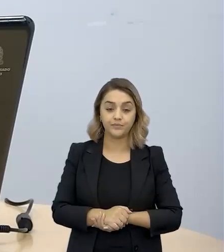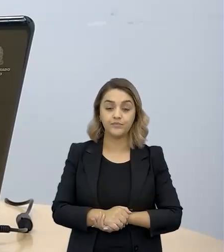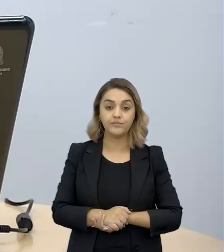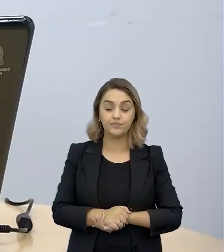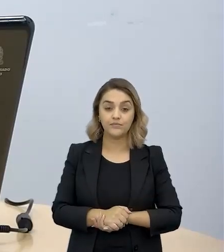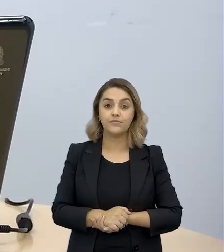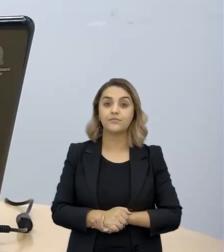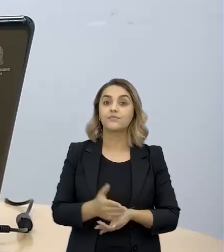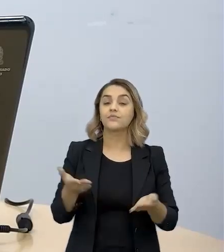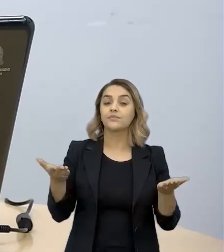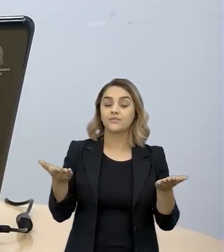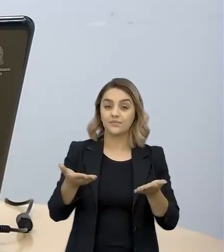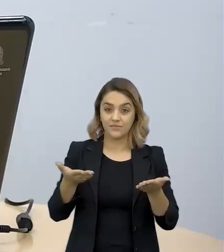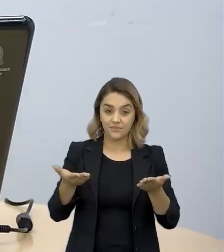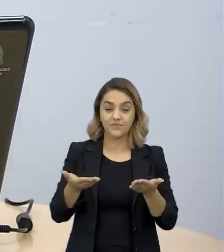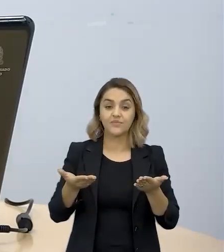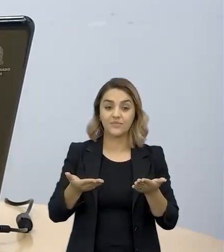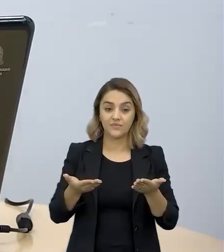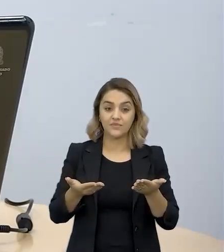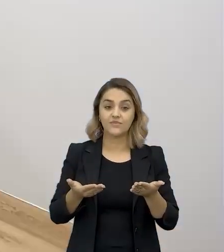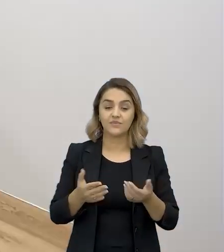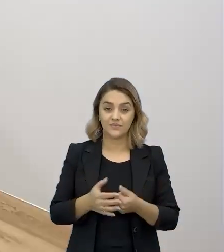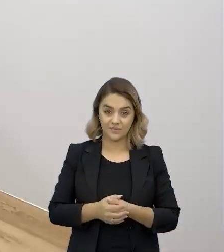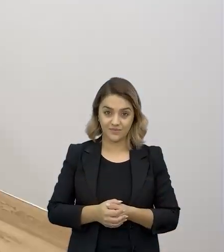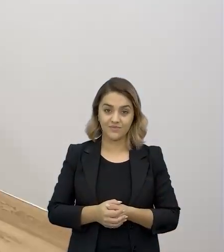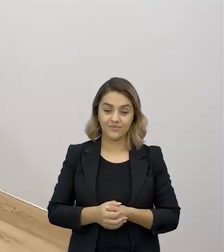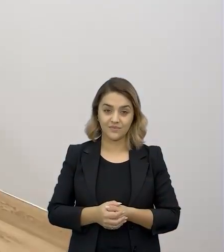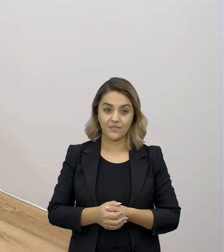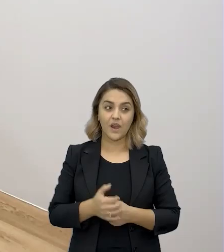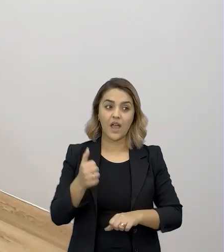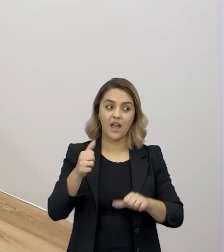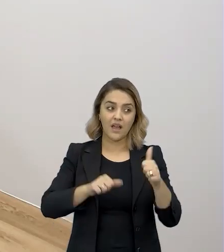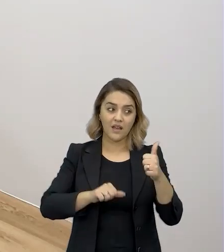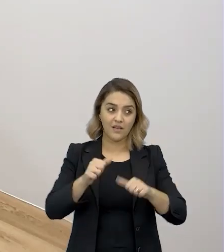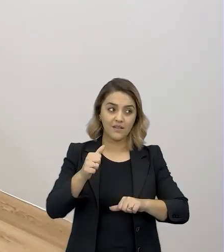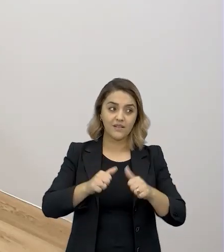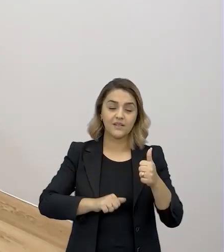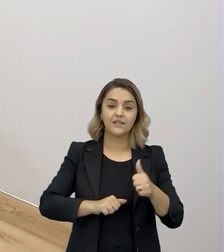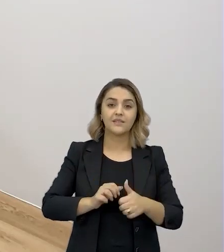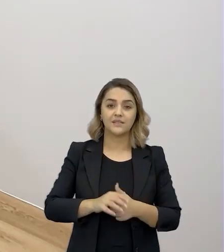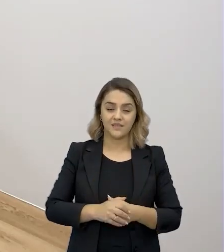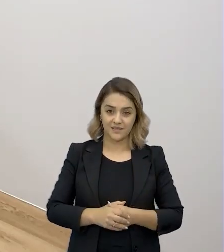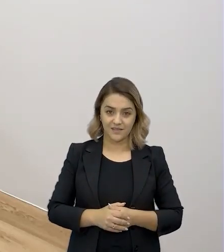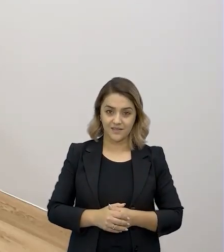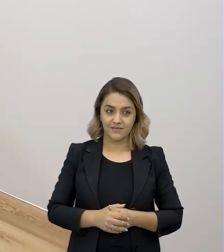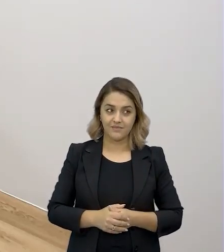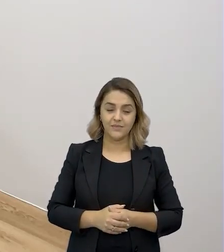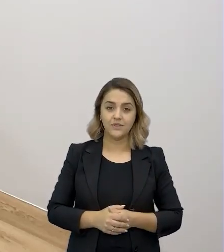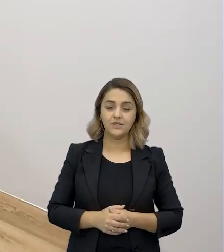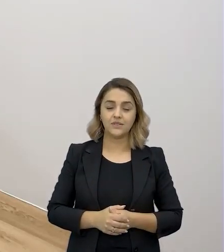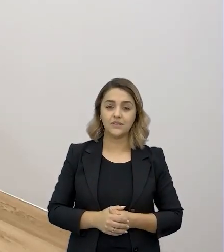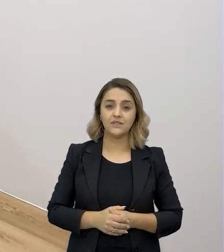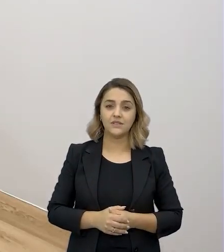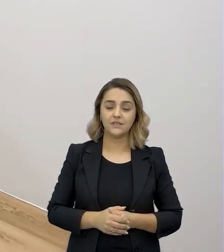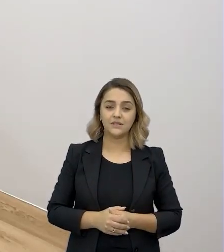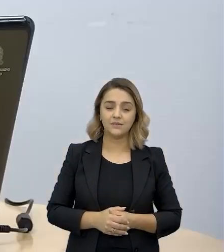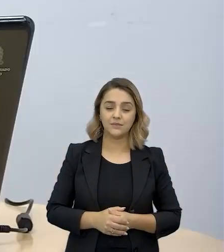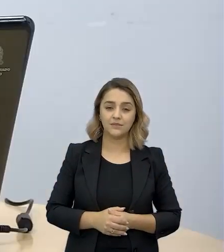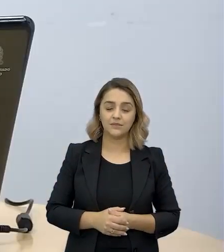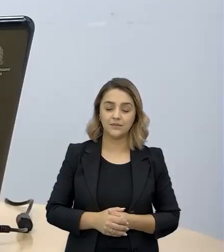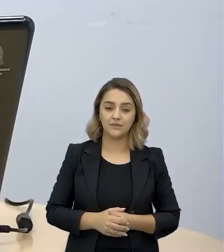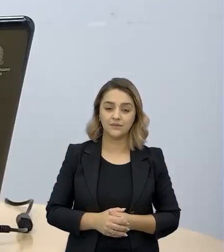Vamos chamar a avaliação sobre o nosso dia aqui com eles na formação de